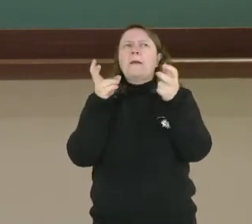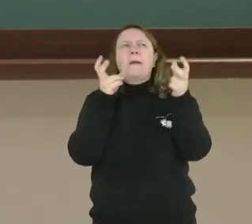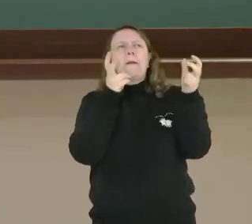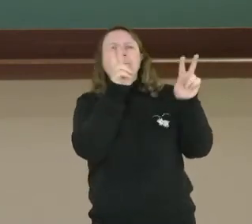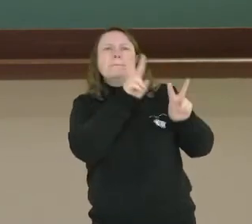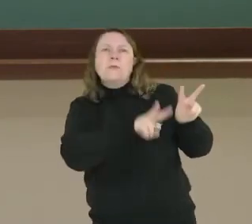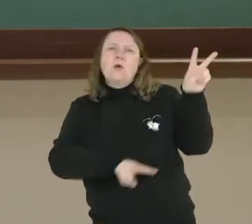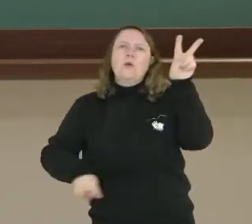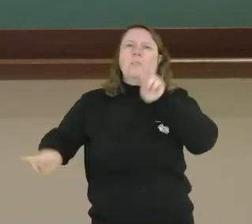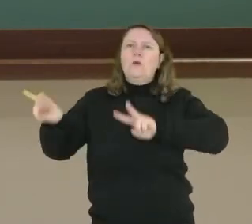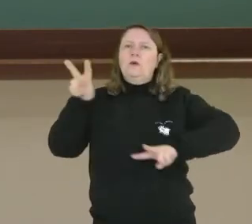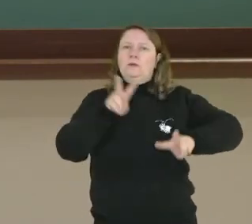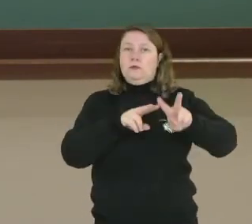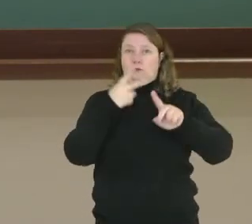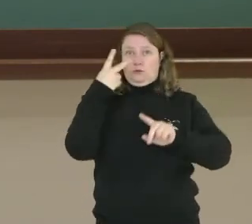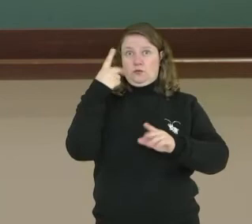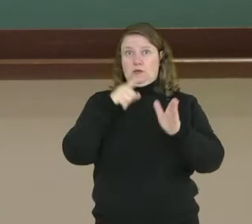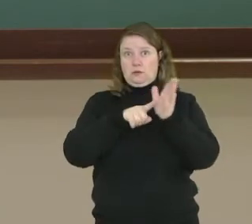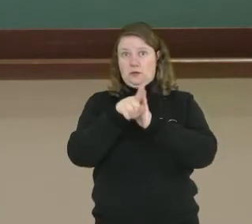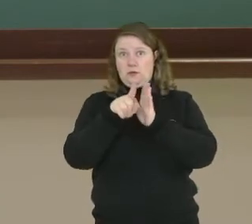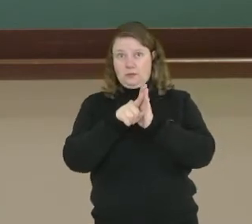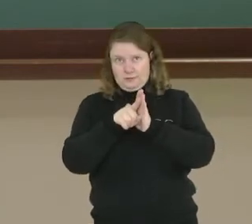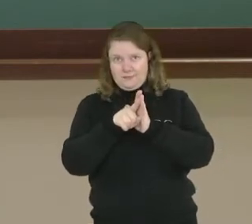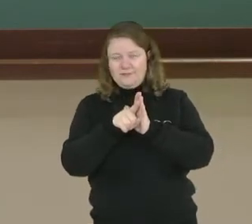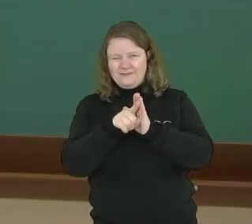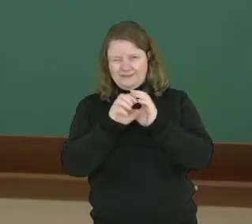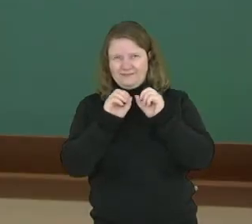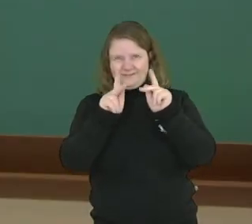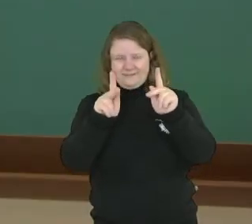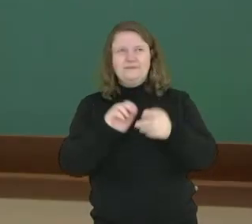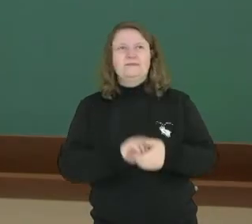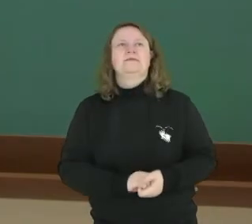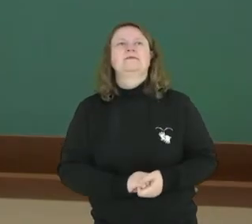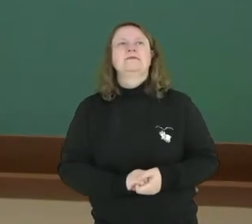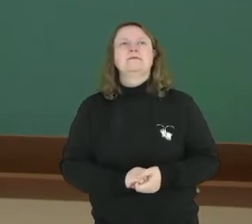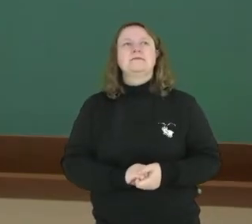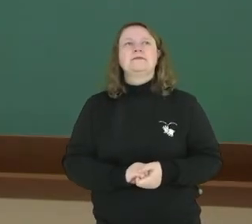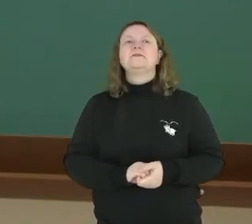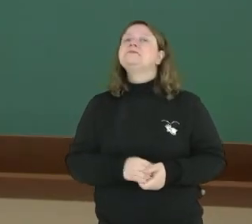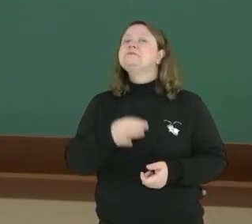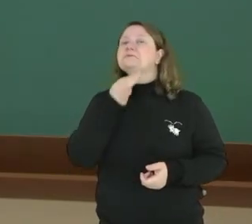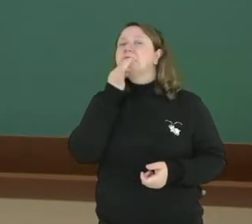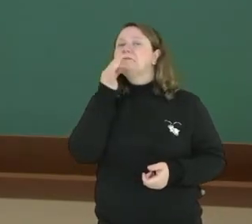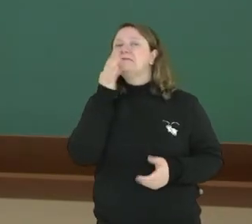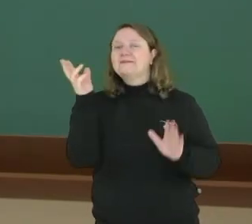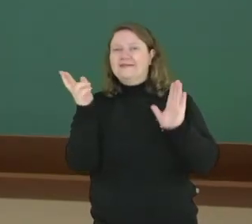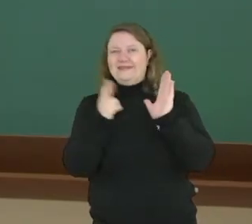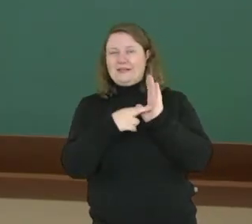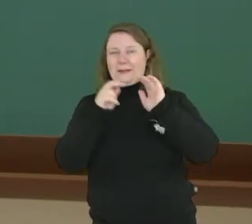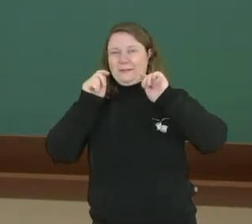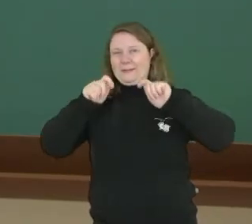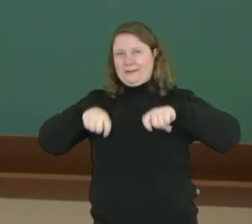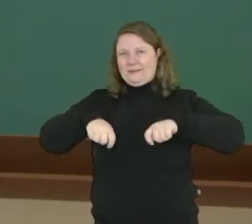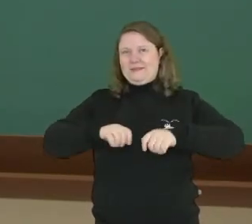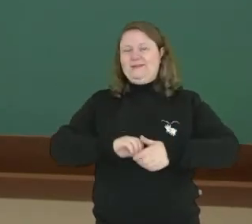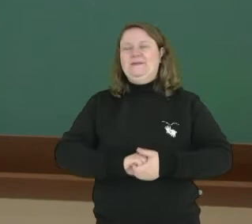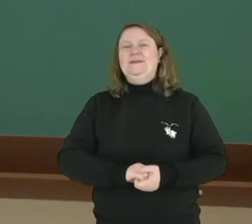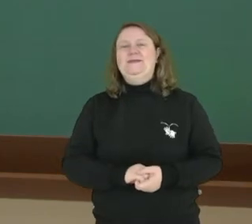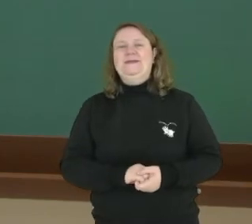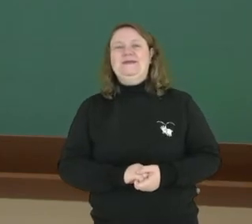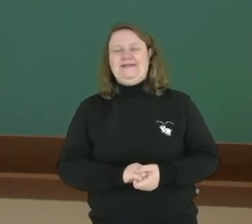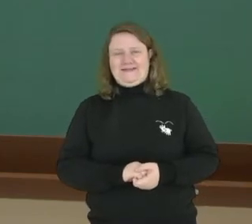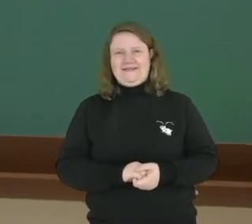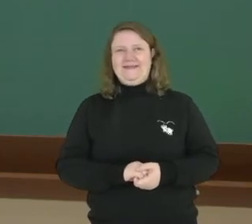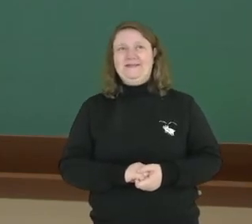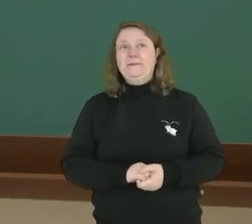duas perguntinhas para serem respondidas por vocês. Vamos juntos ali a sugestão, né, ou como poderia ficar a resposta de vocês,